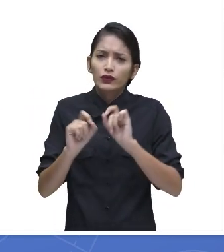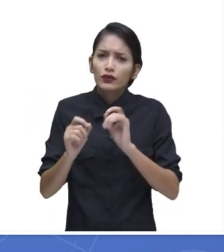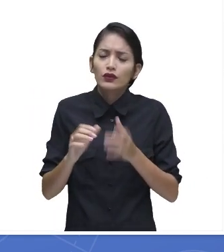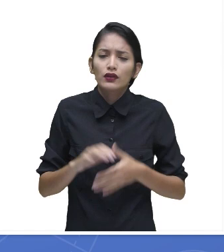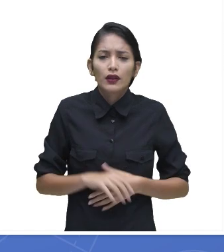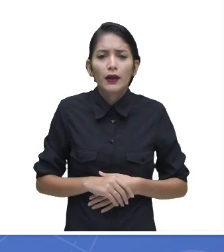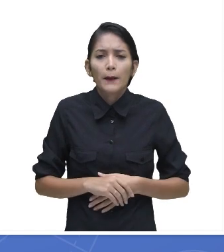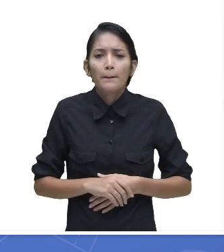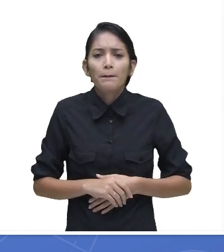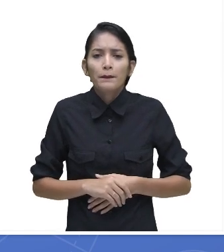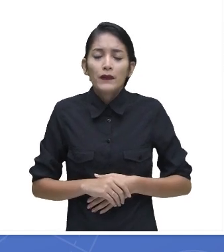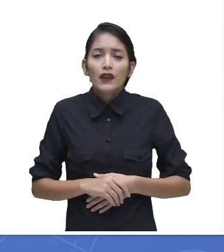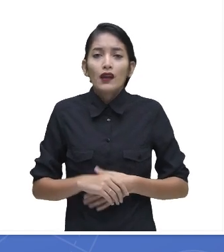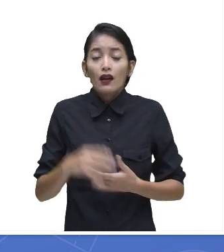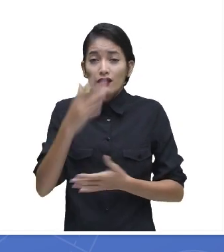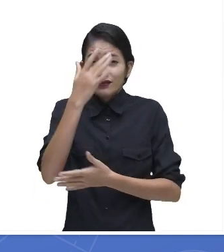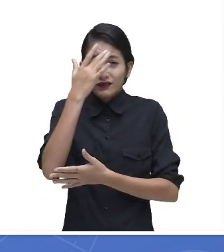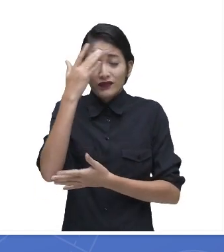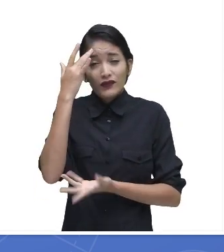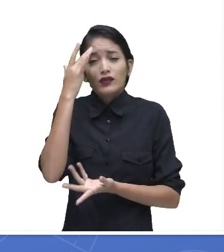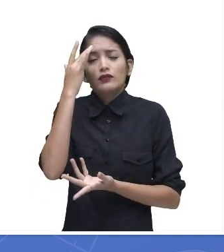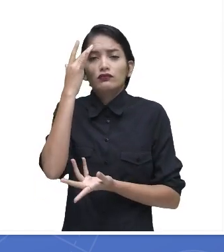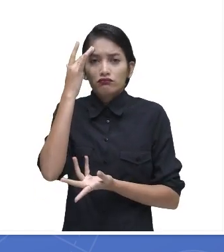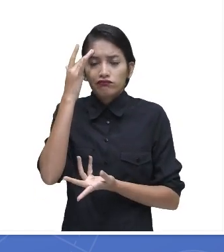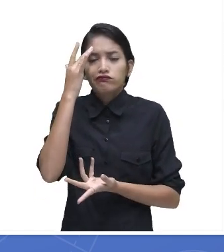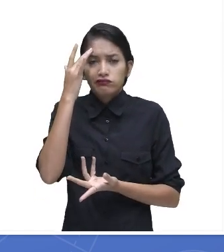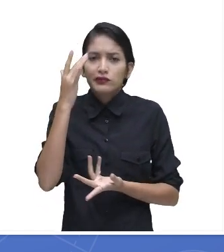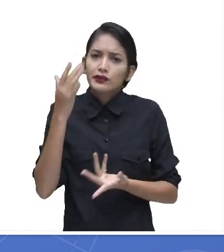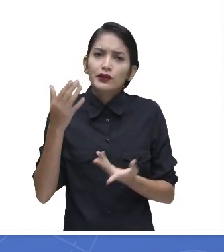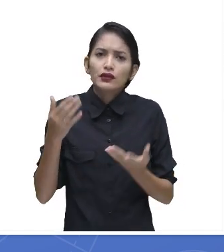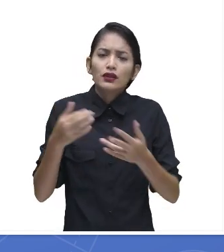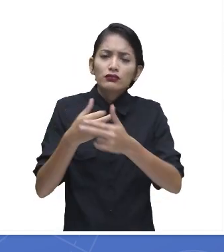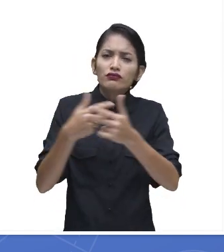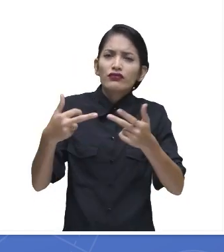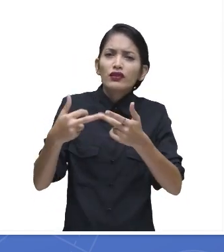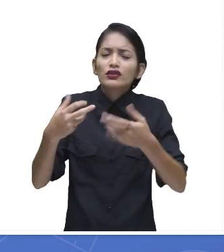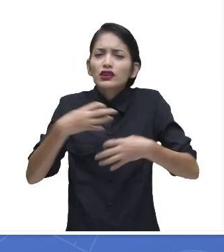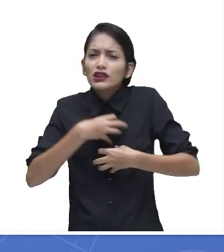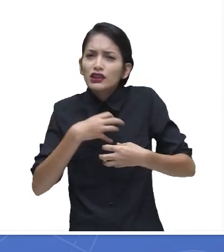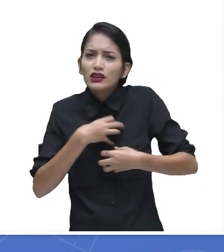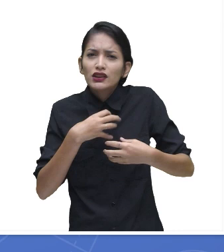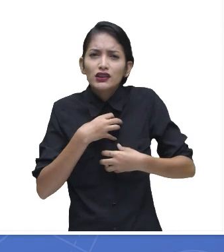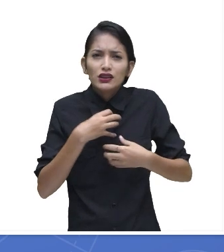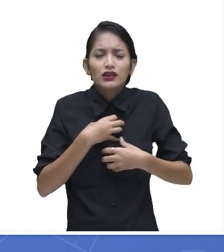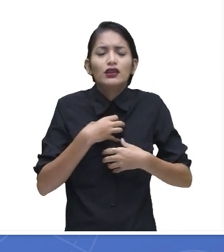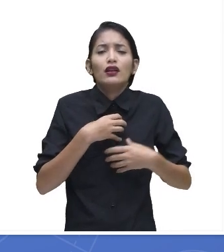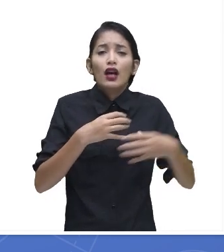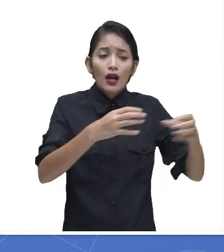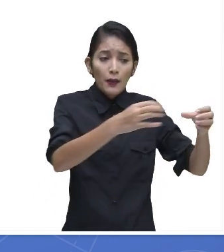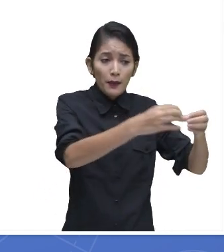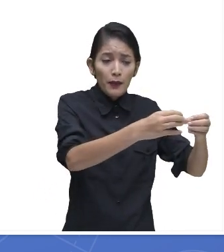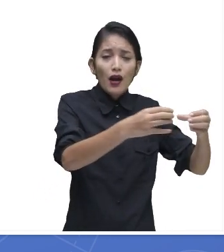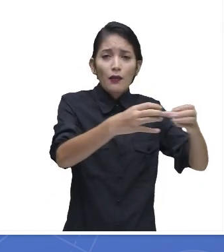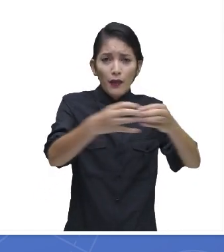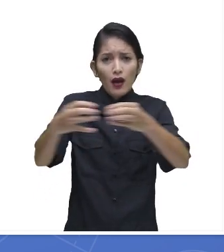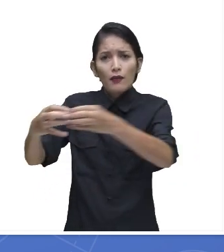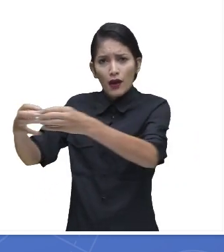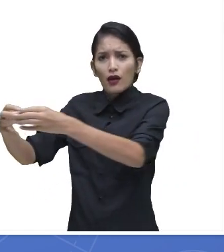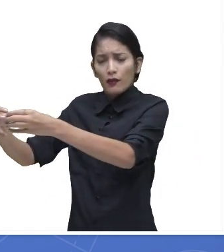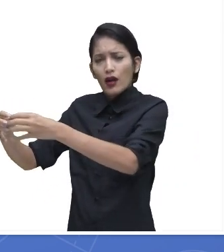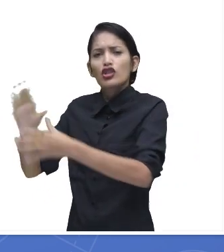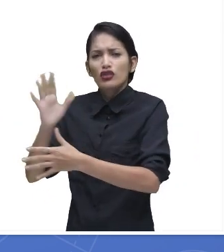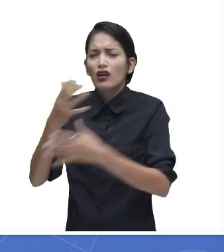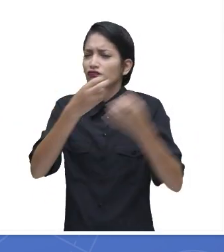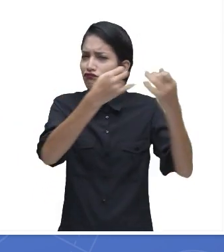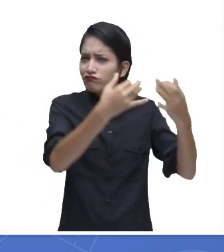acaba causando em algumas situações aí, em várias situações na verdade, a formação de regiões metropolitanas. A gente falou tudo isso na